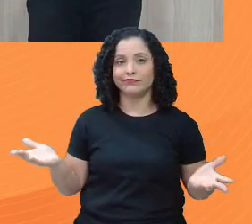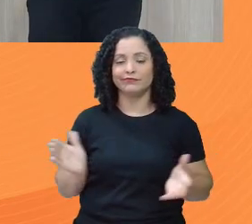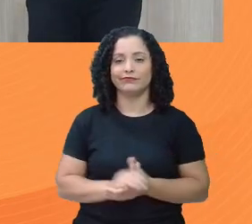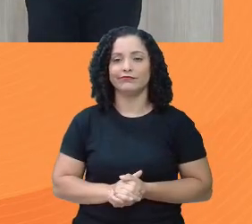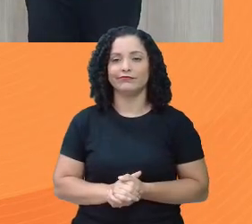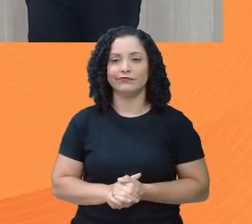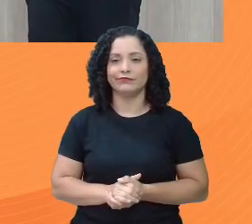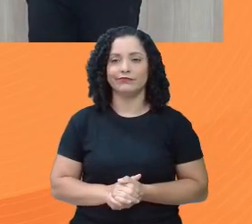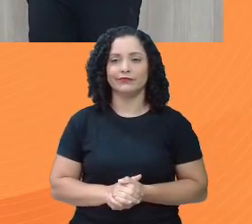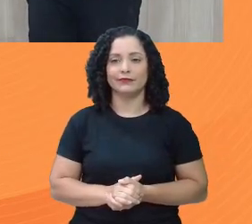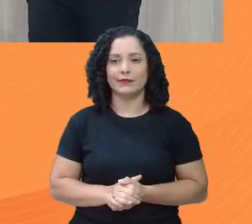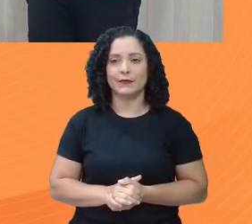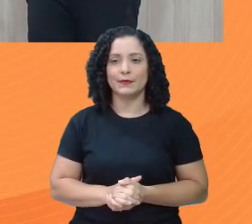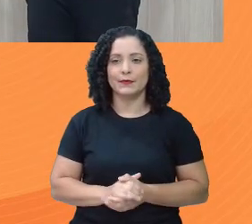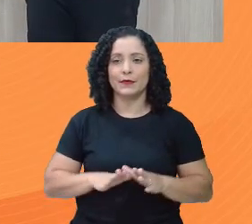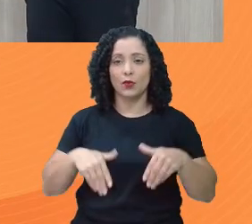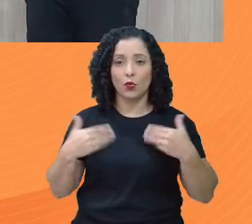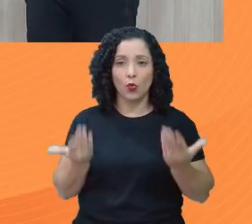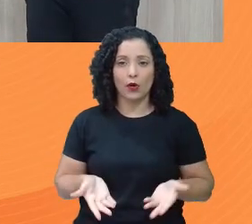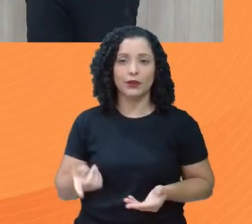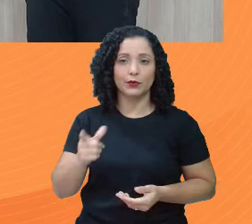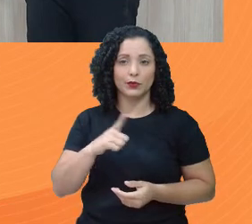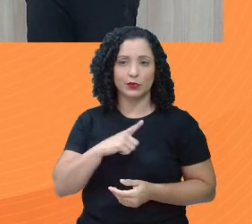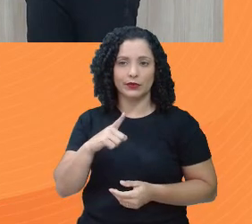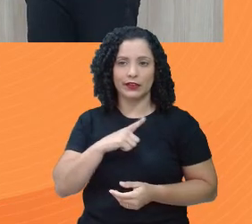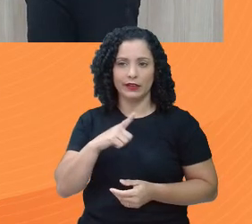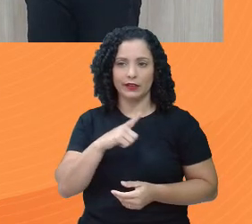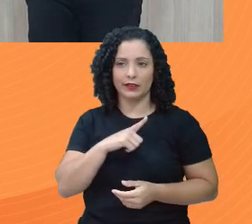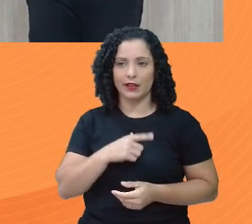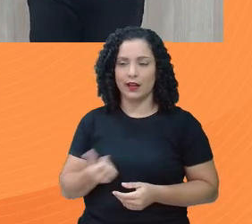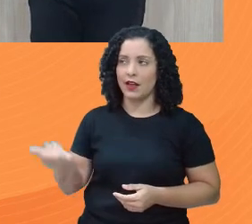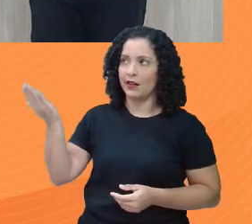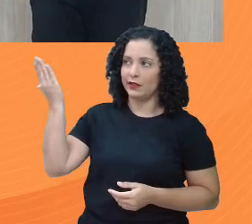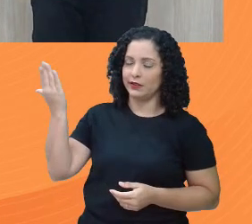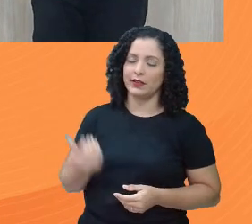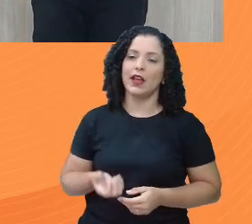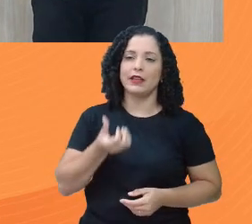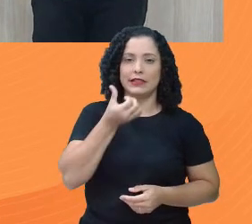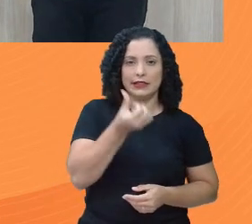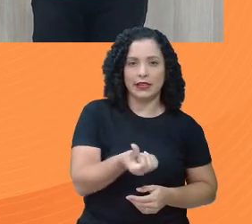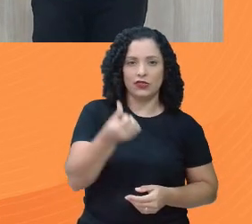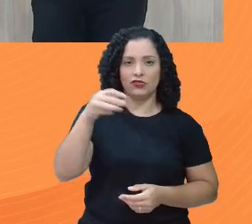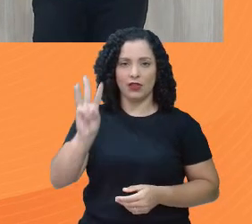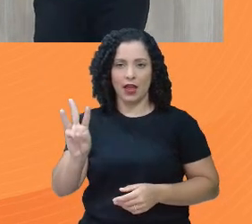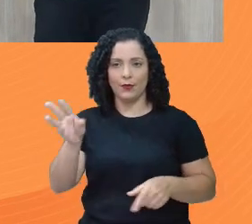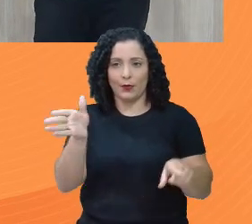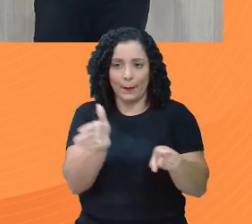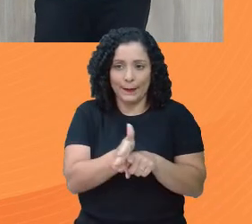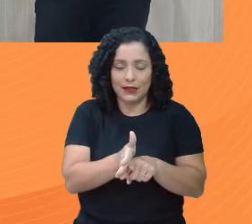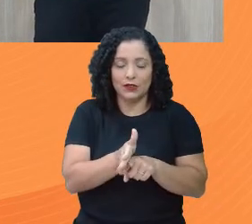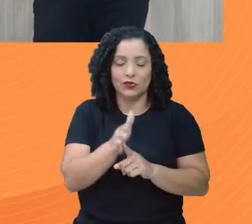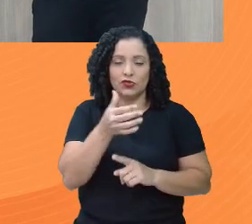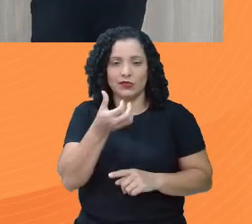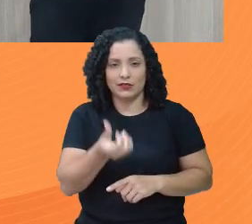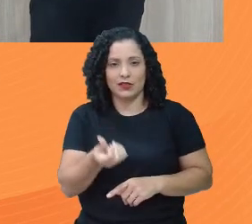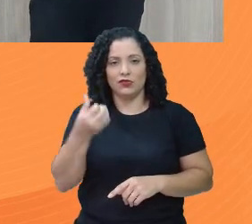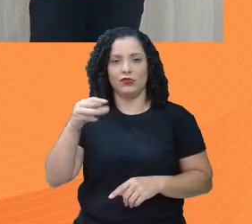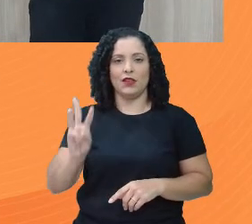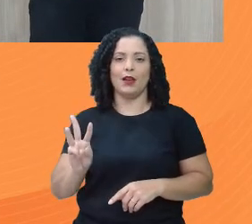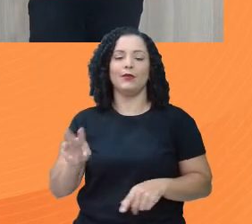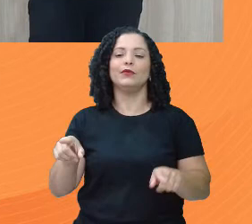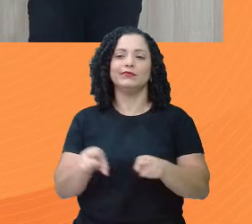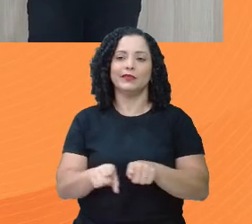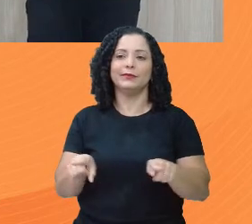0, certo? Quando eu tenho aqui também, ó, 6w com menos 6w, eles vão